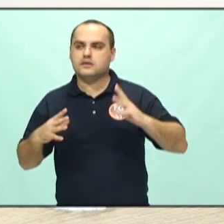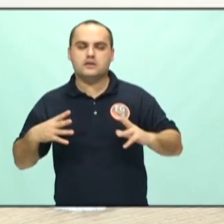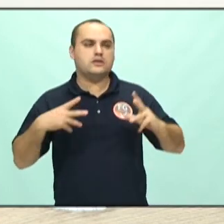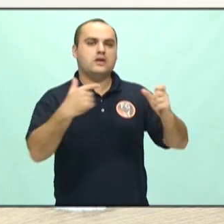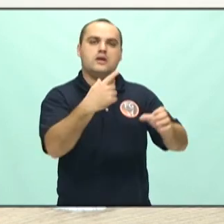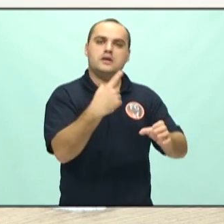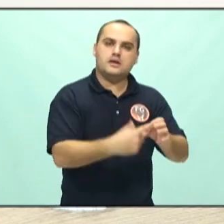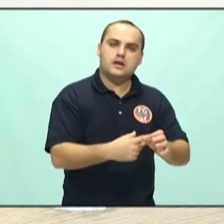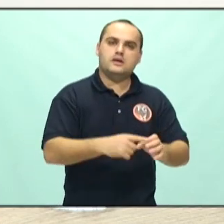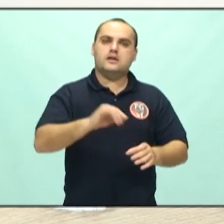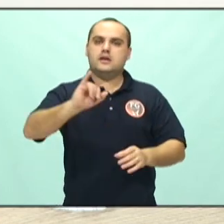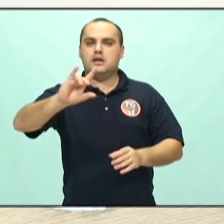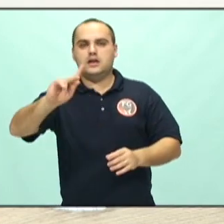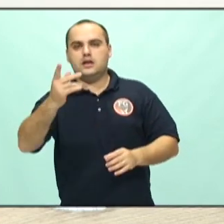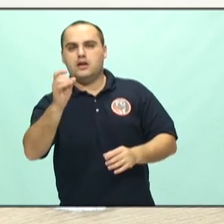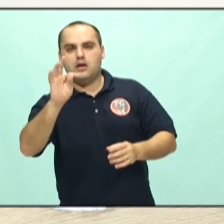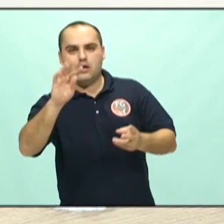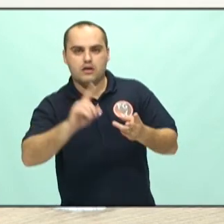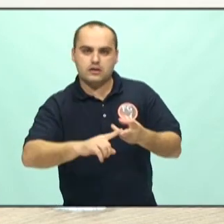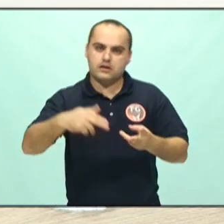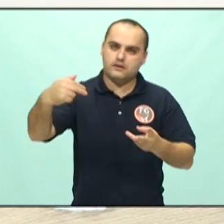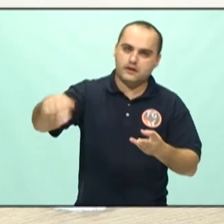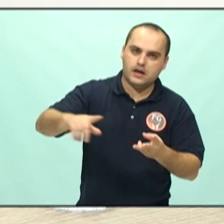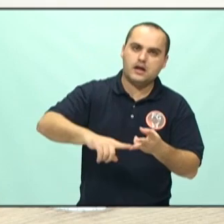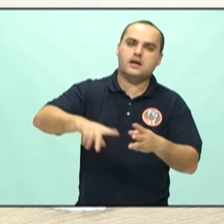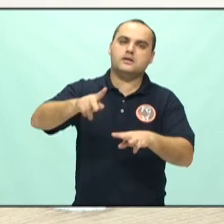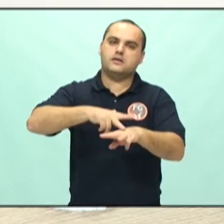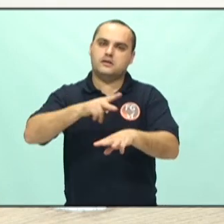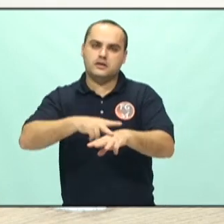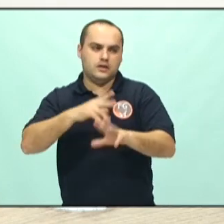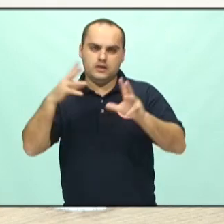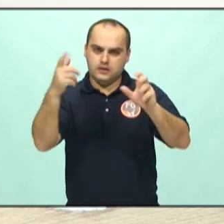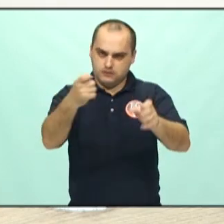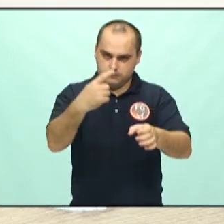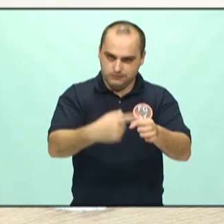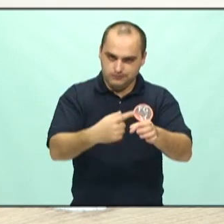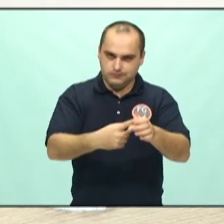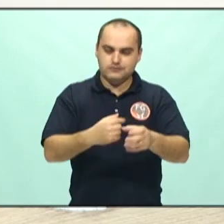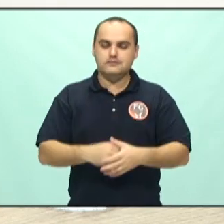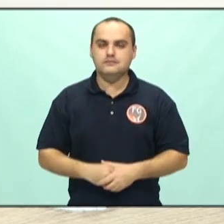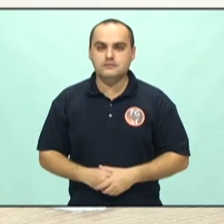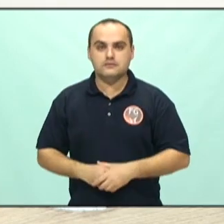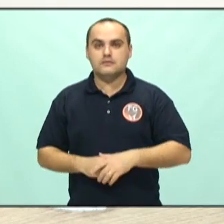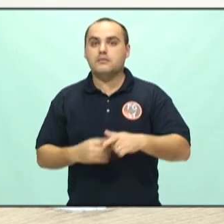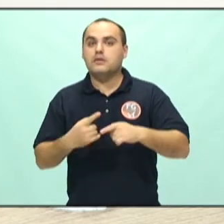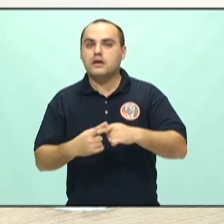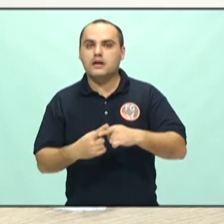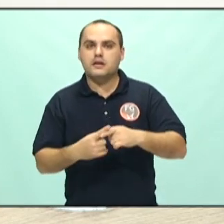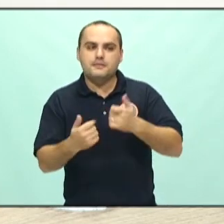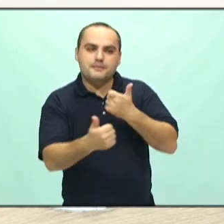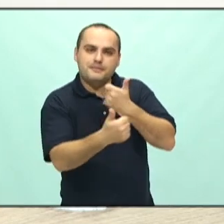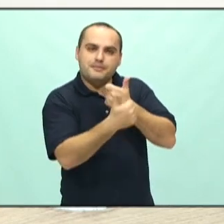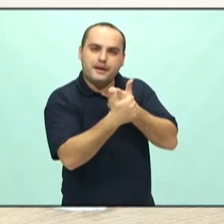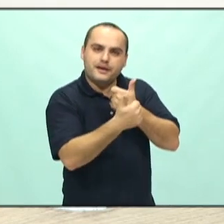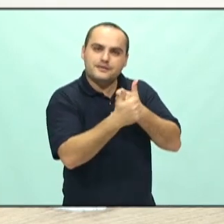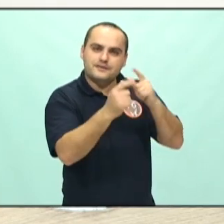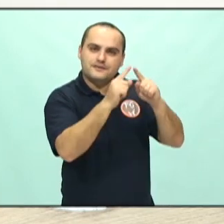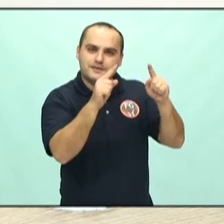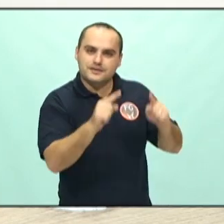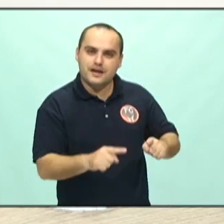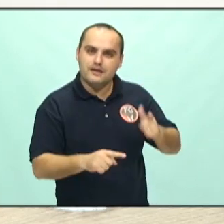Ilhota, Navegantes, Penha, Pissarras e Luiz Alves, para que ele esteja mais próximo do servidor e o servidor